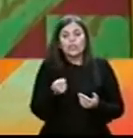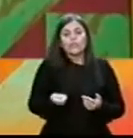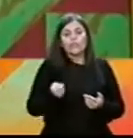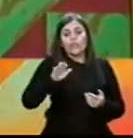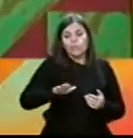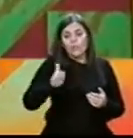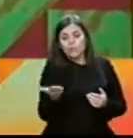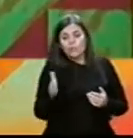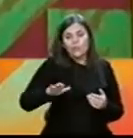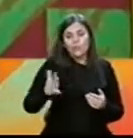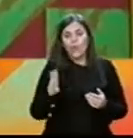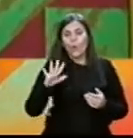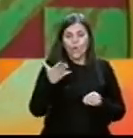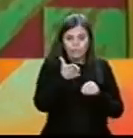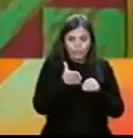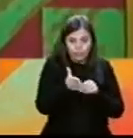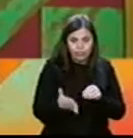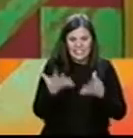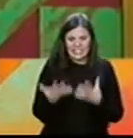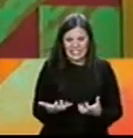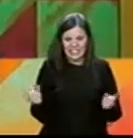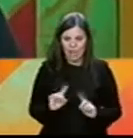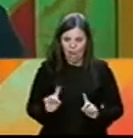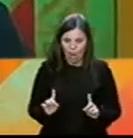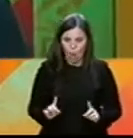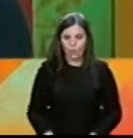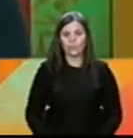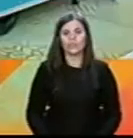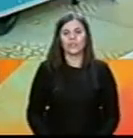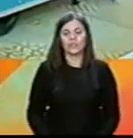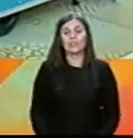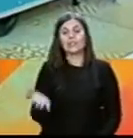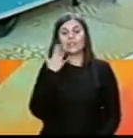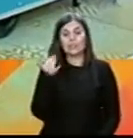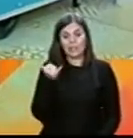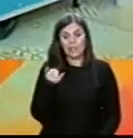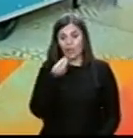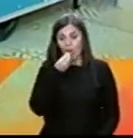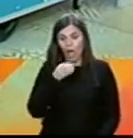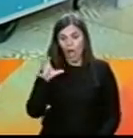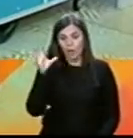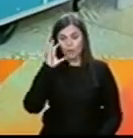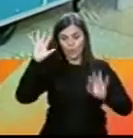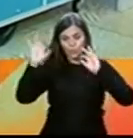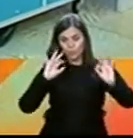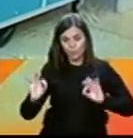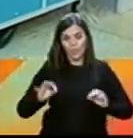que é para quando nós cortarmos, ele não ficar é seco. Pronto, vamos tentar Também. Ver se nós fazemos o nosso almocinho, fazemos, não é? Fazemos. E